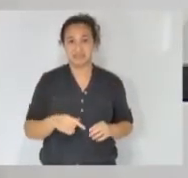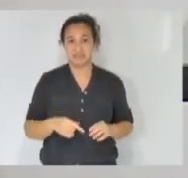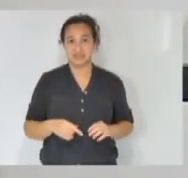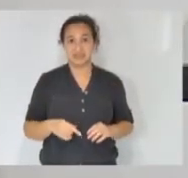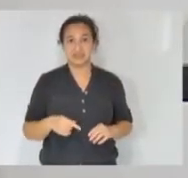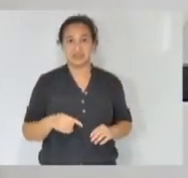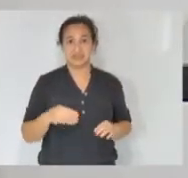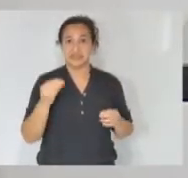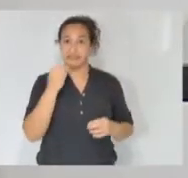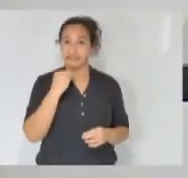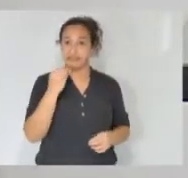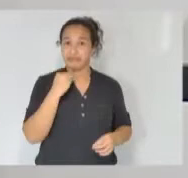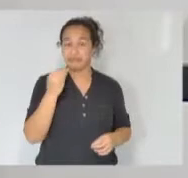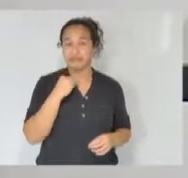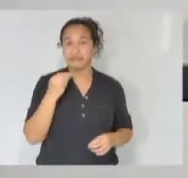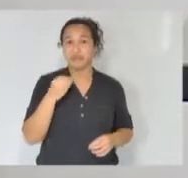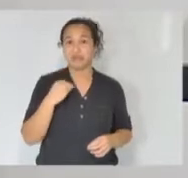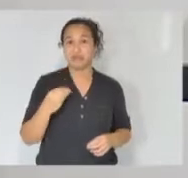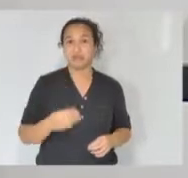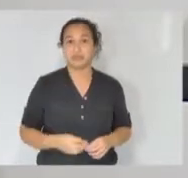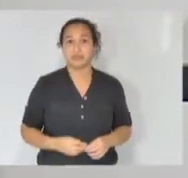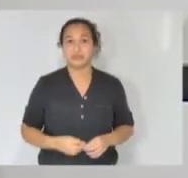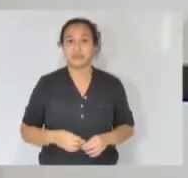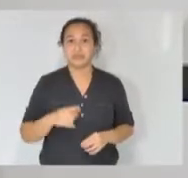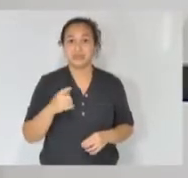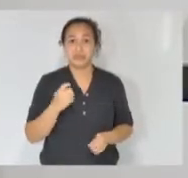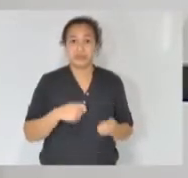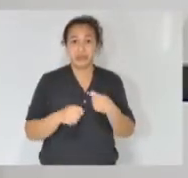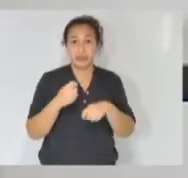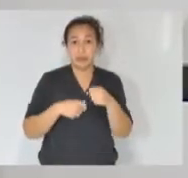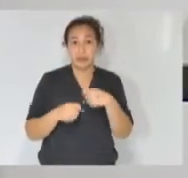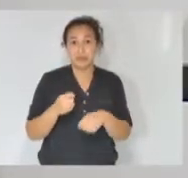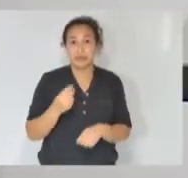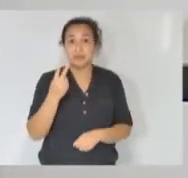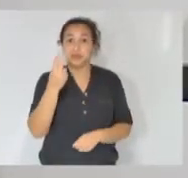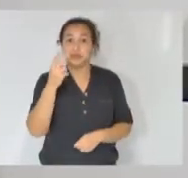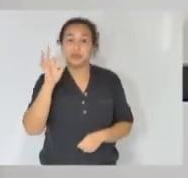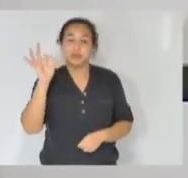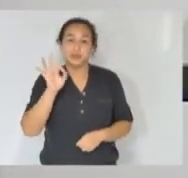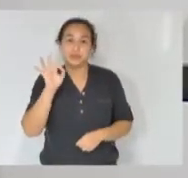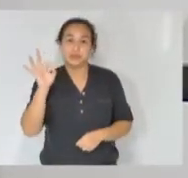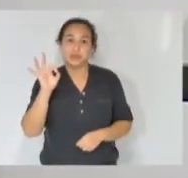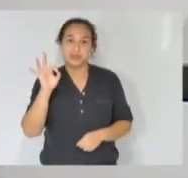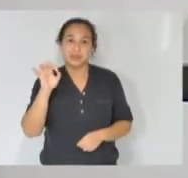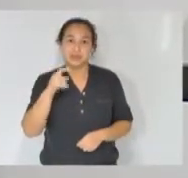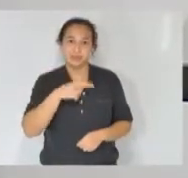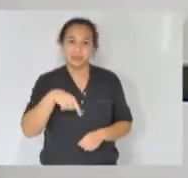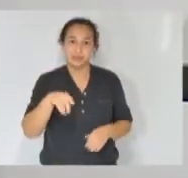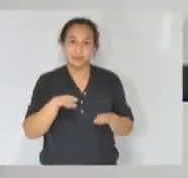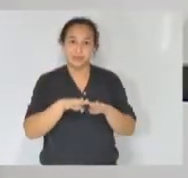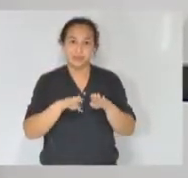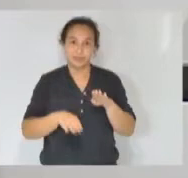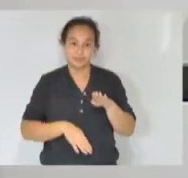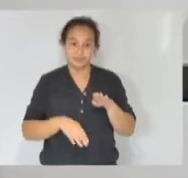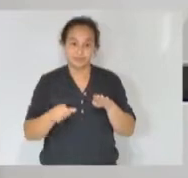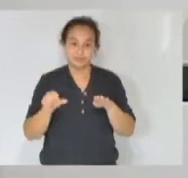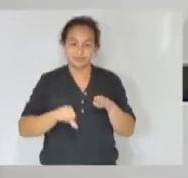aprovado integralmente, ele economiza apenas 2% do nosso déficit.